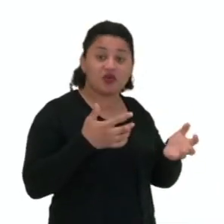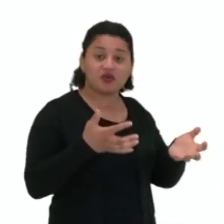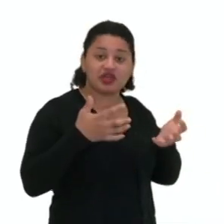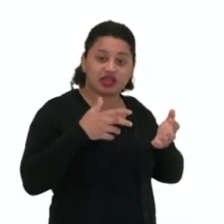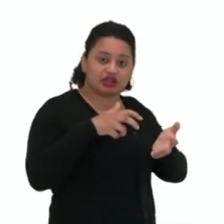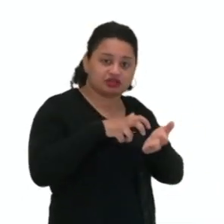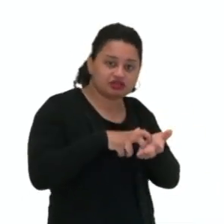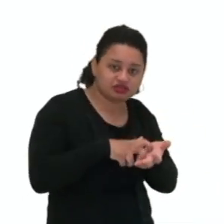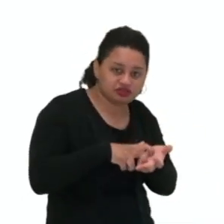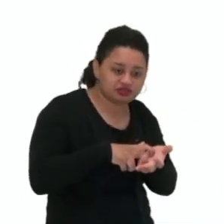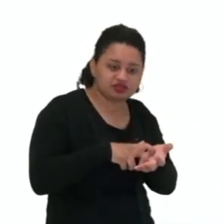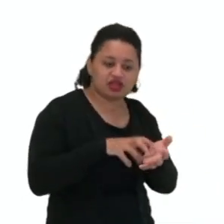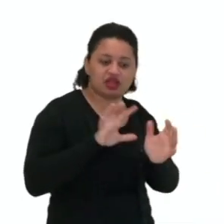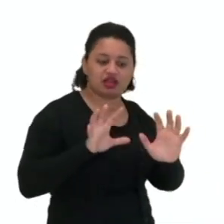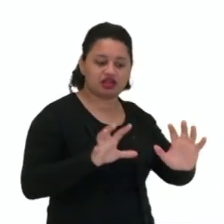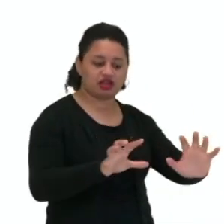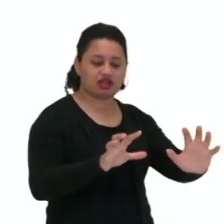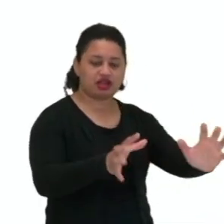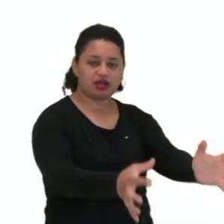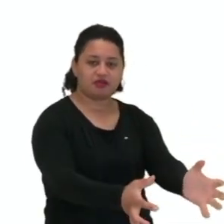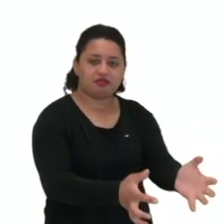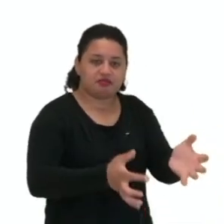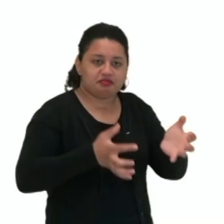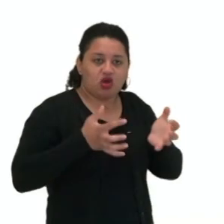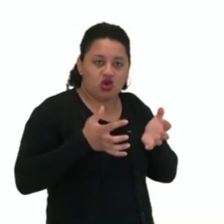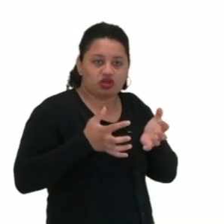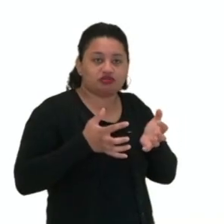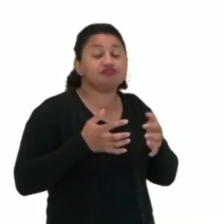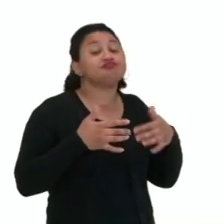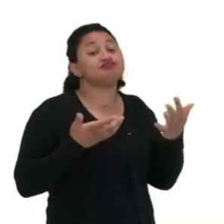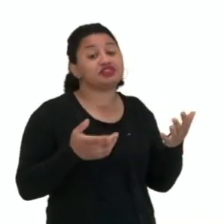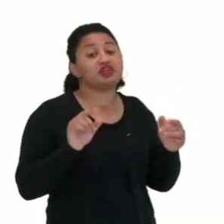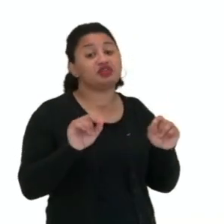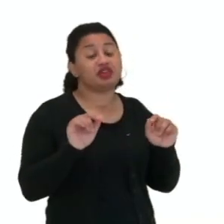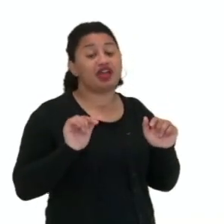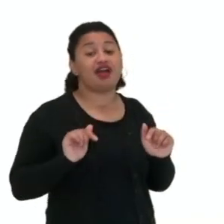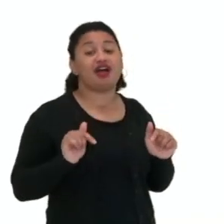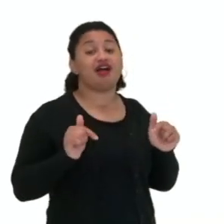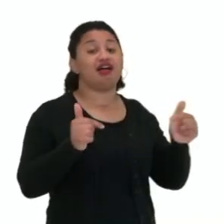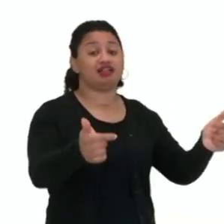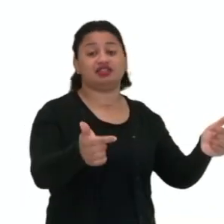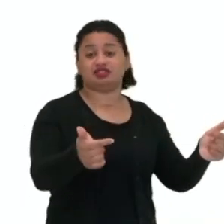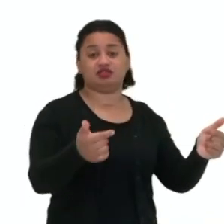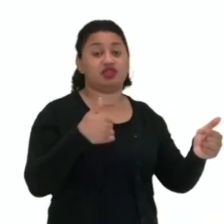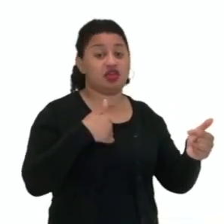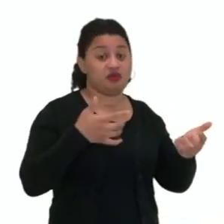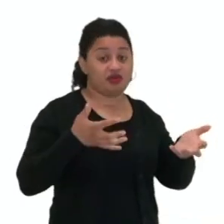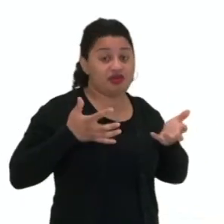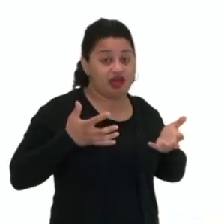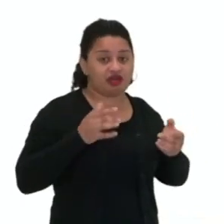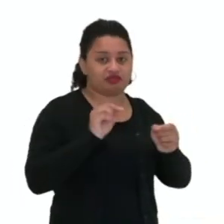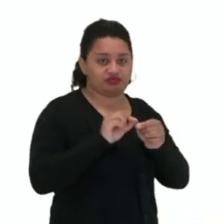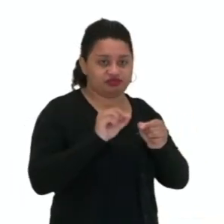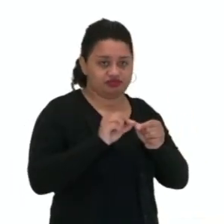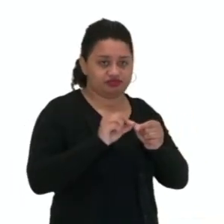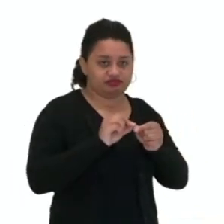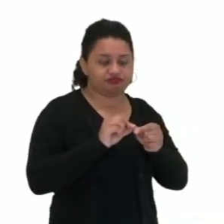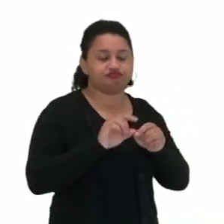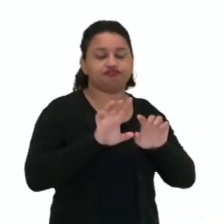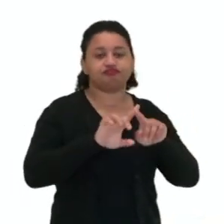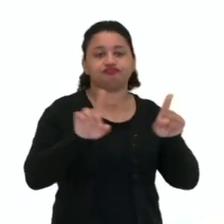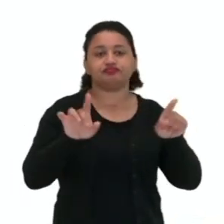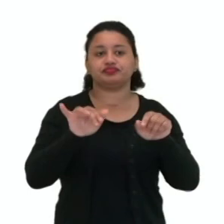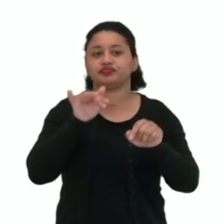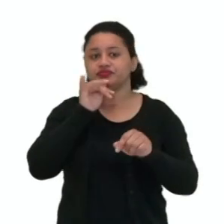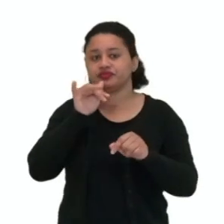agachar. Eu estendi a mão para segurar a bola. Então, é uma ação voluntária. Eu quis. Mas, por